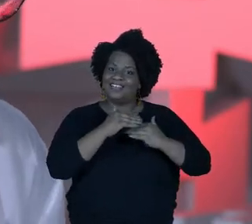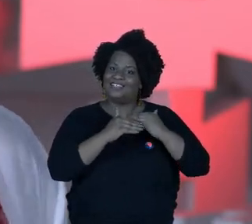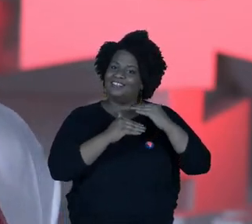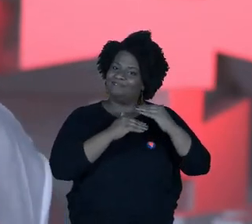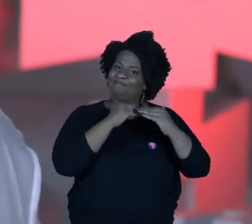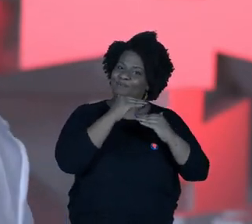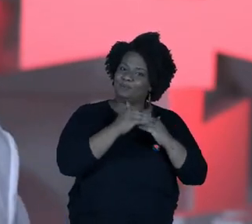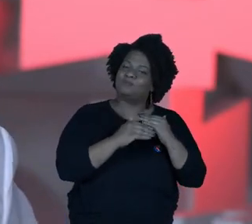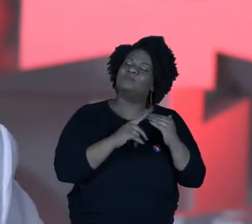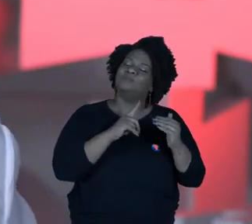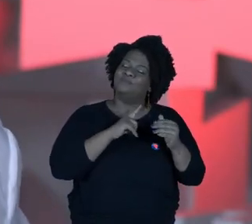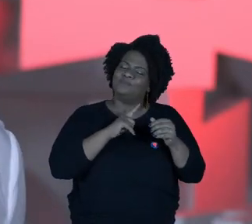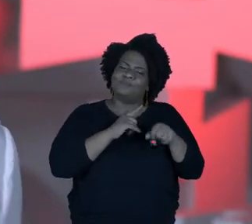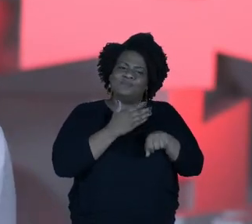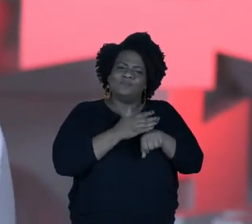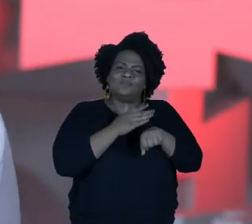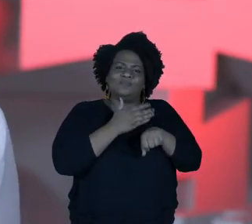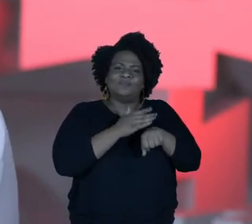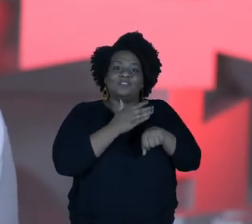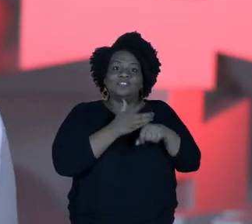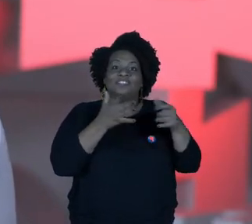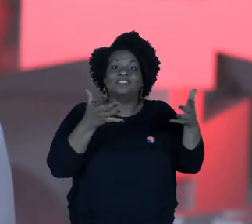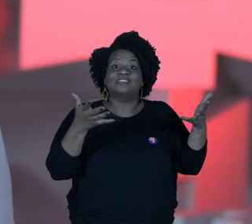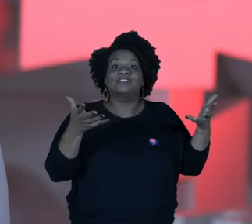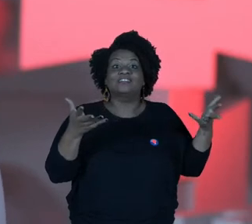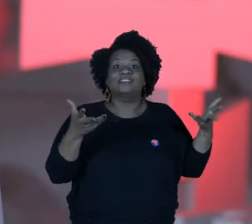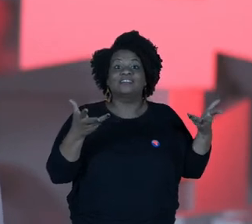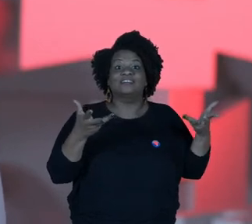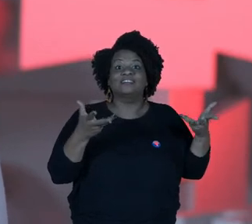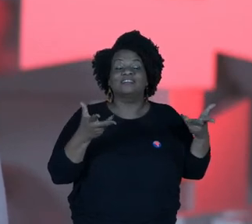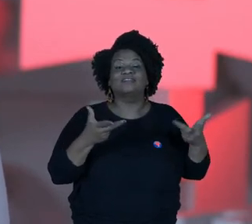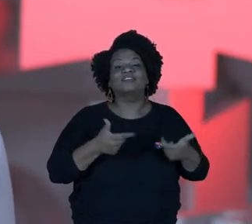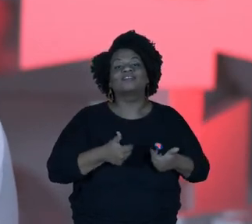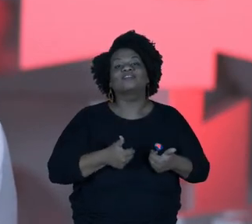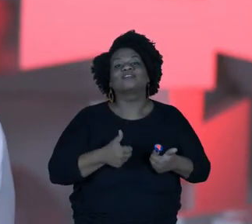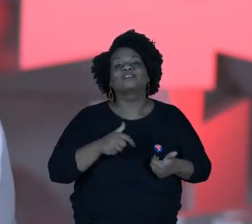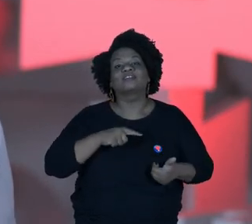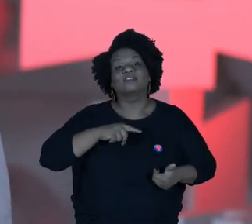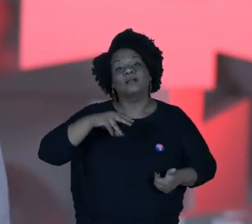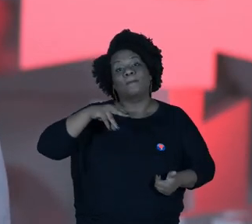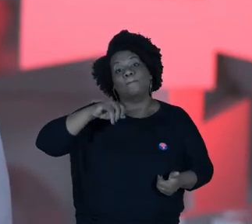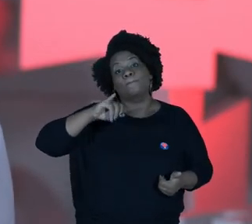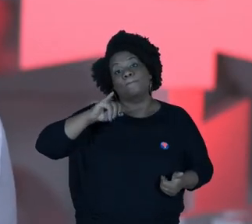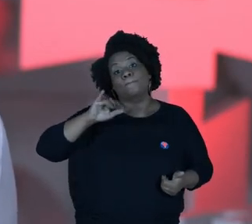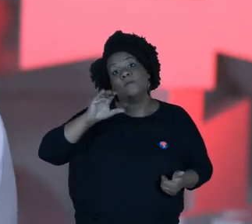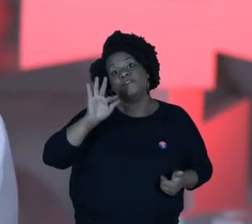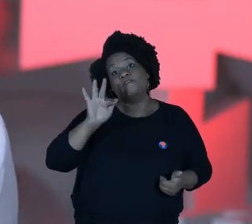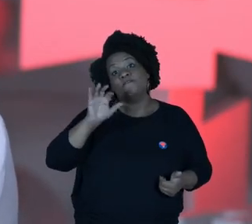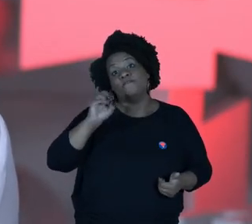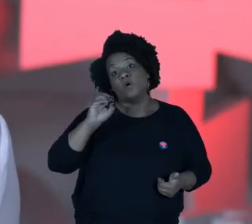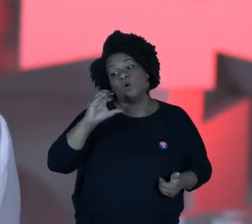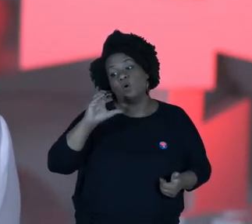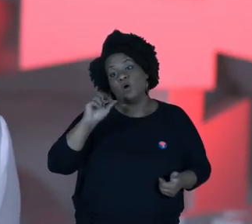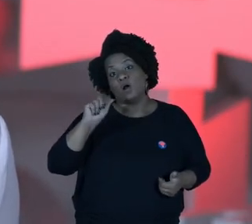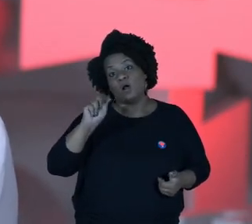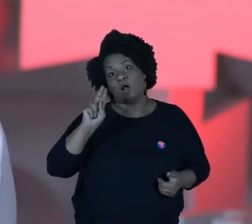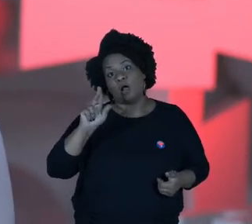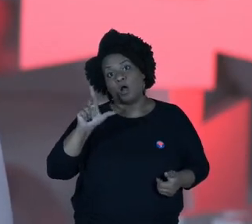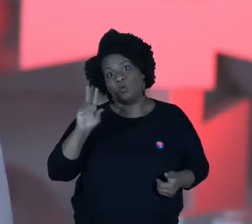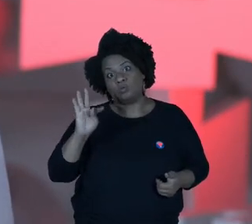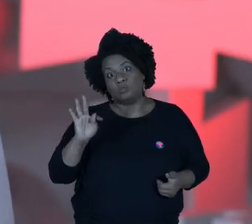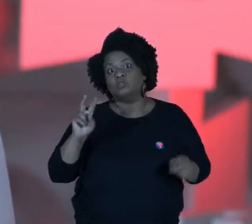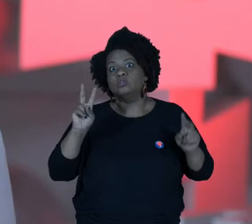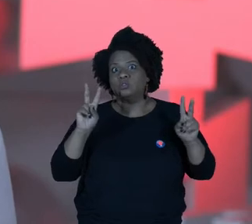Existe um ensaio maravilhoso de Michel Foucault sobre esse quadro,